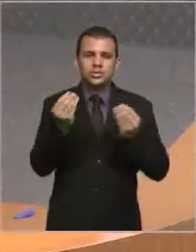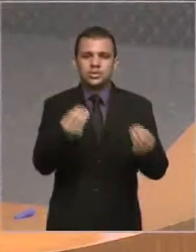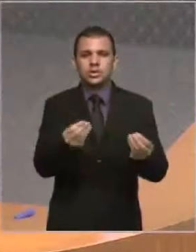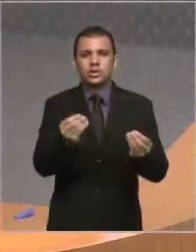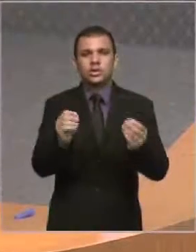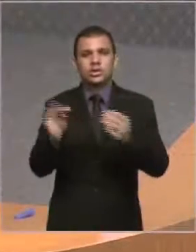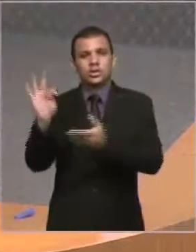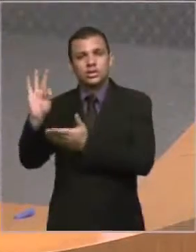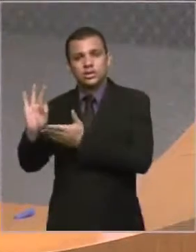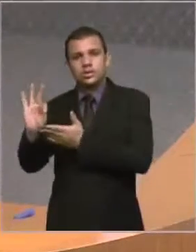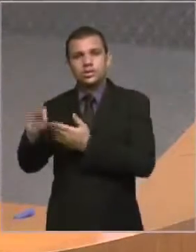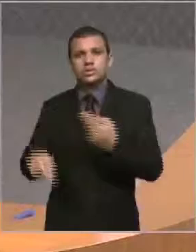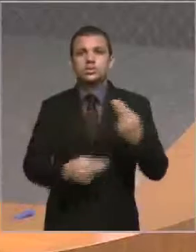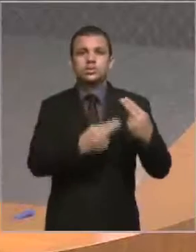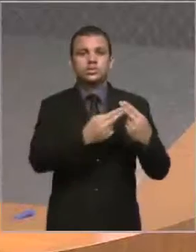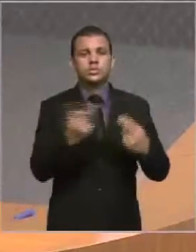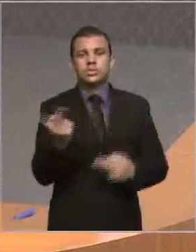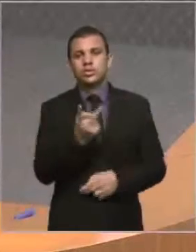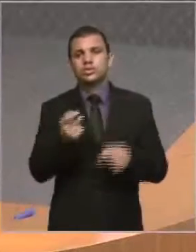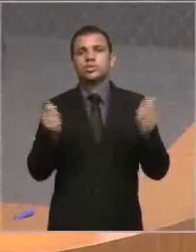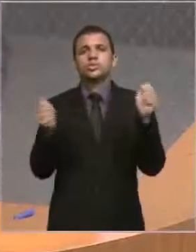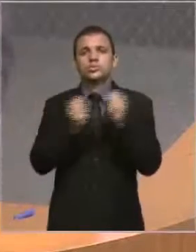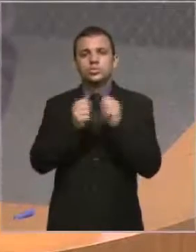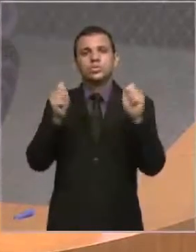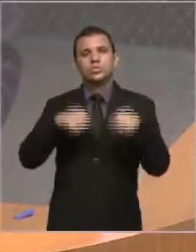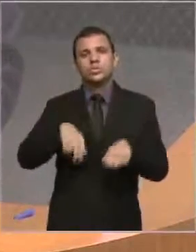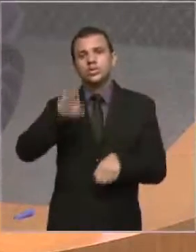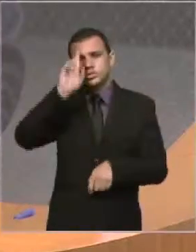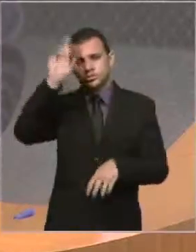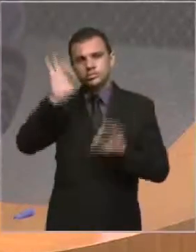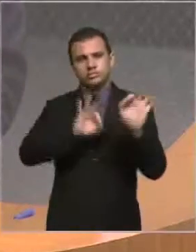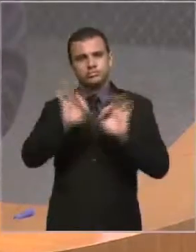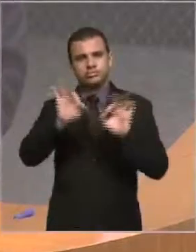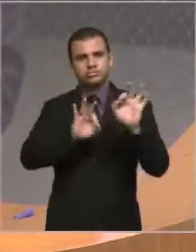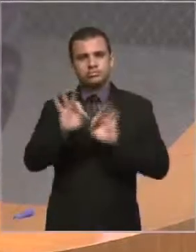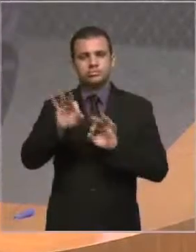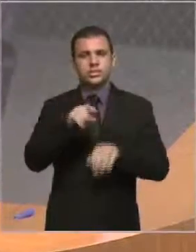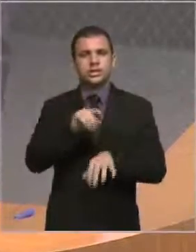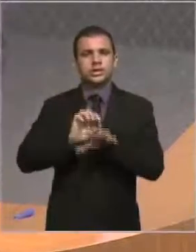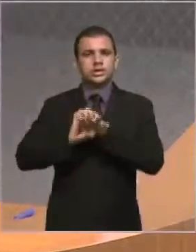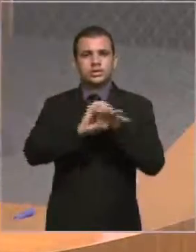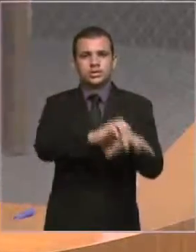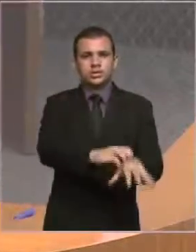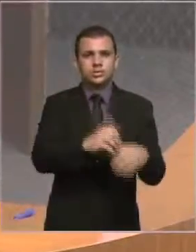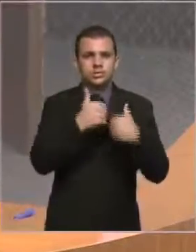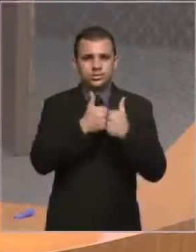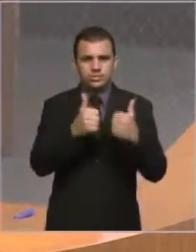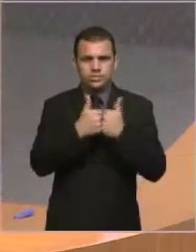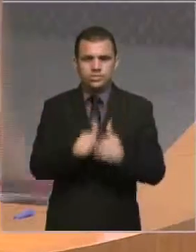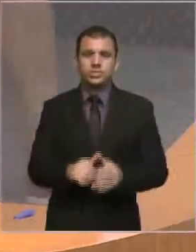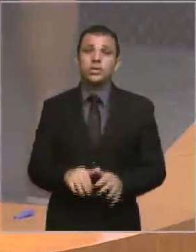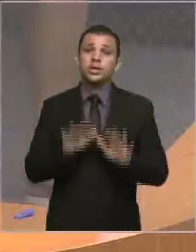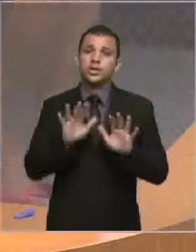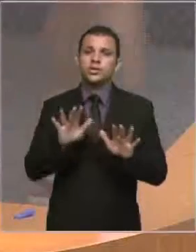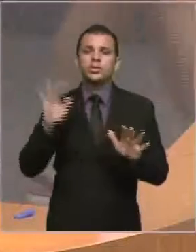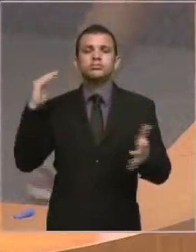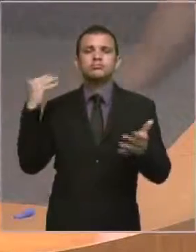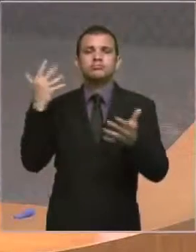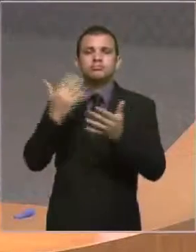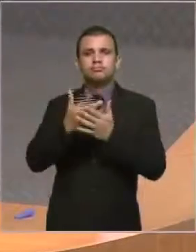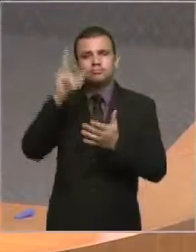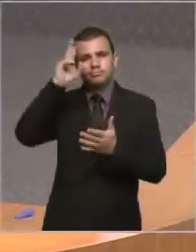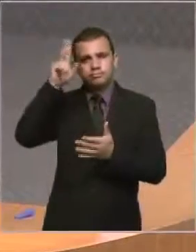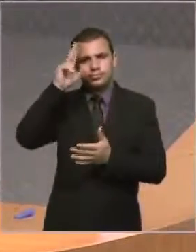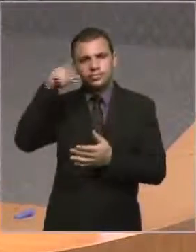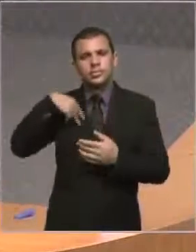municípios a gerência do transporte. Mas quero fazer um breve histórico de todo esse problema, porque isso não é de hoje, nem a luta para